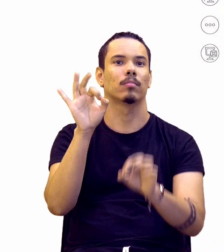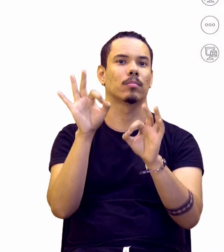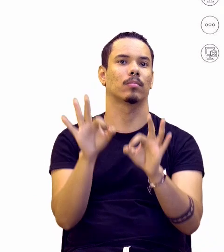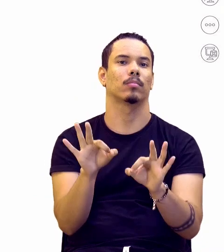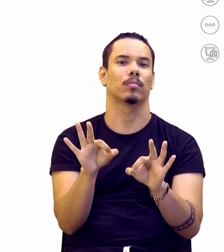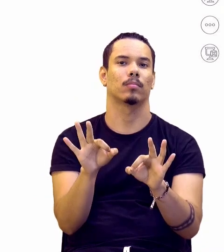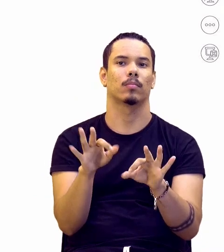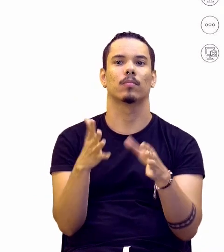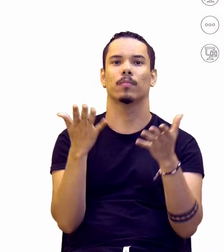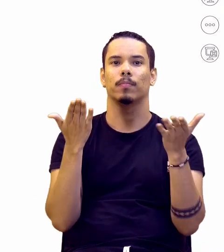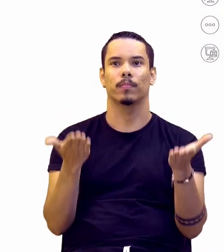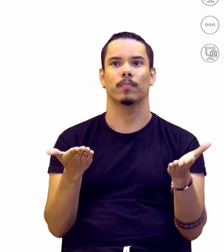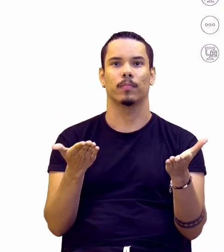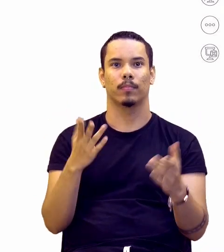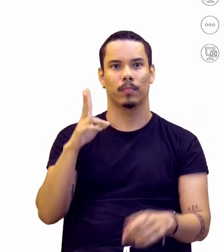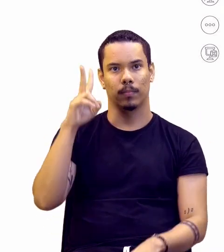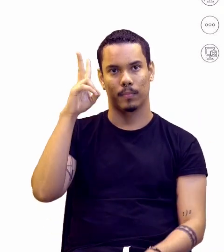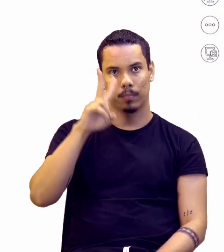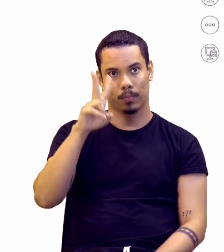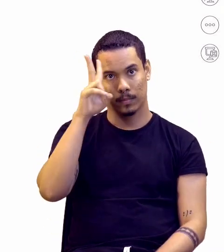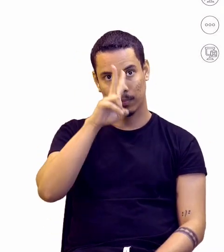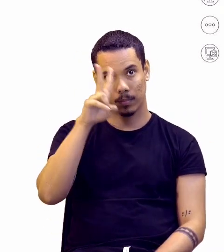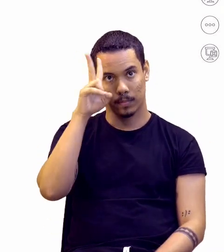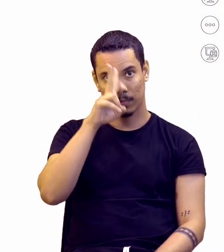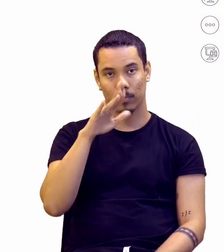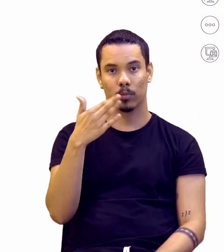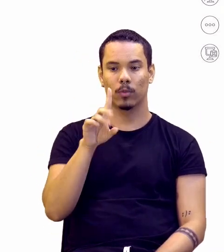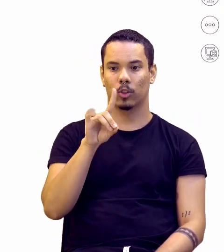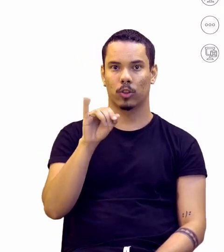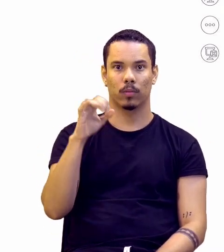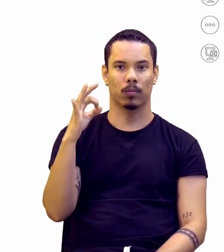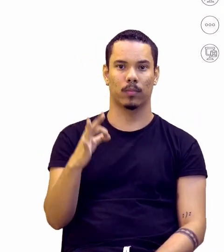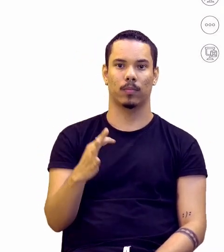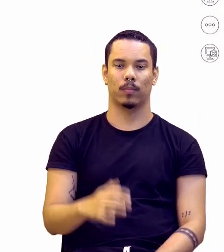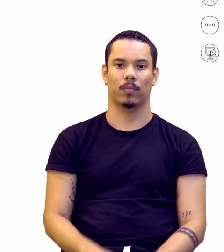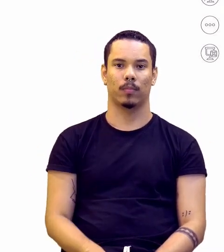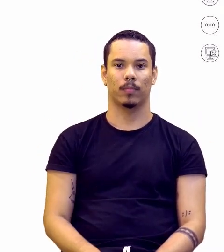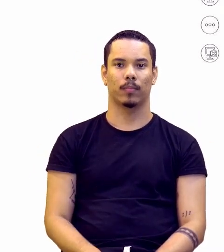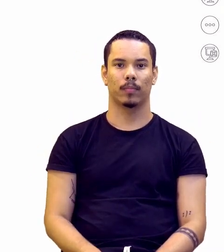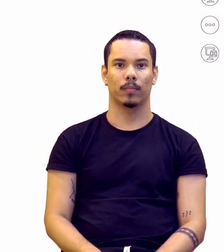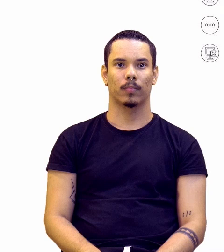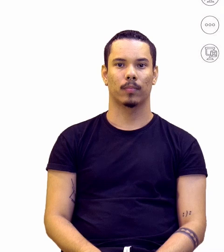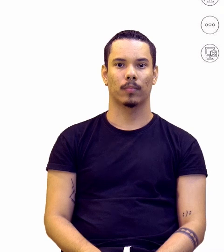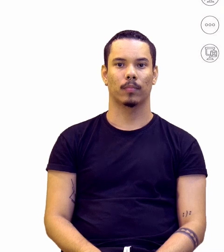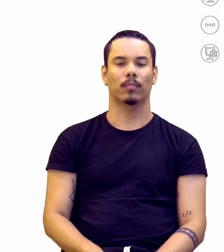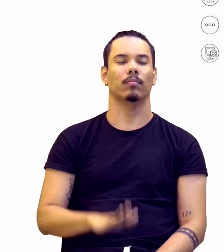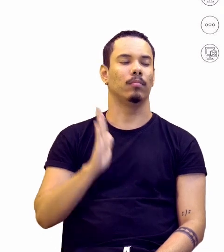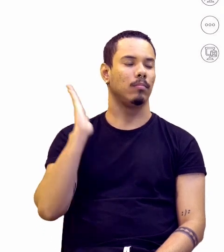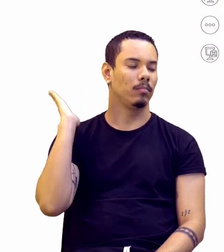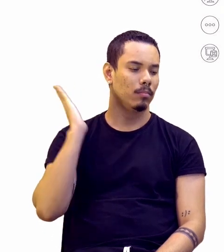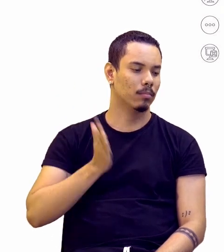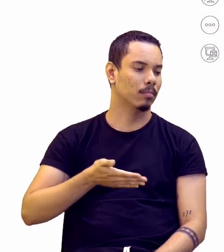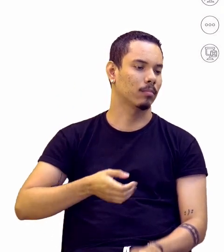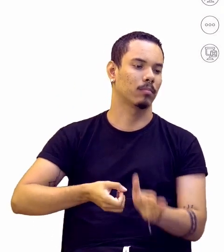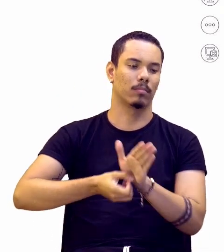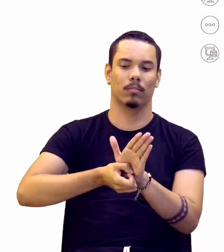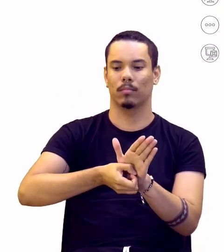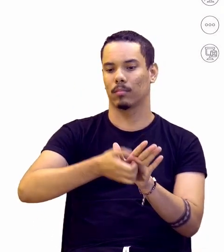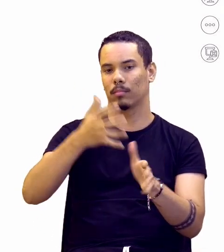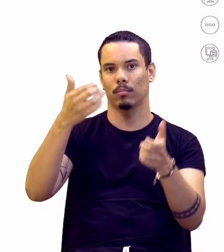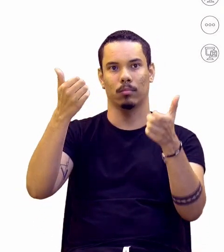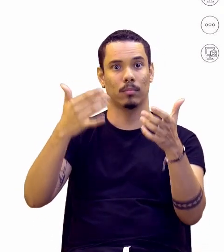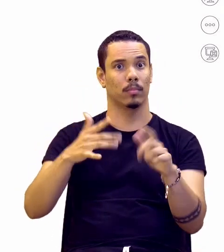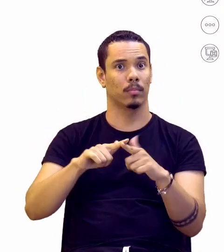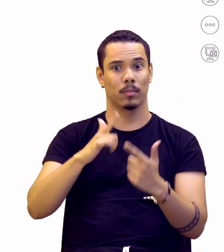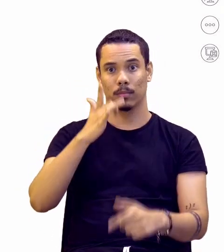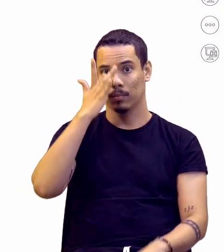precisa lembrar do dia. Que falamos várias vezes, Várias vezes. Mas foi mamão com açúcar também,